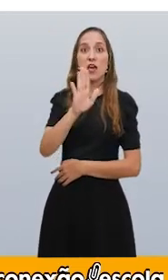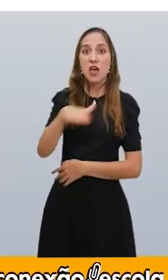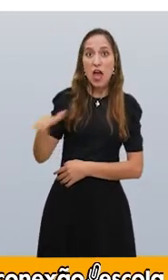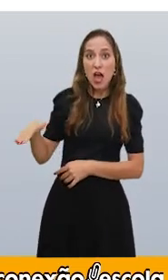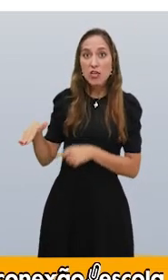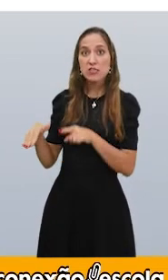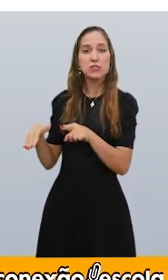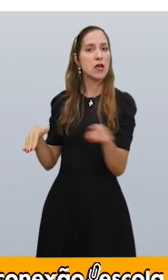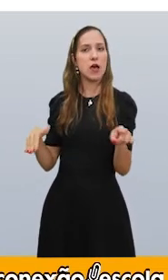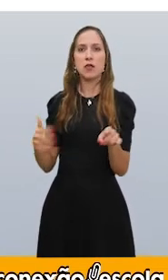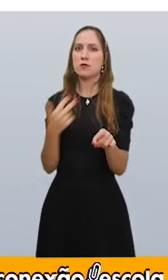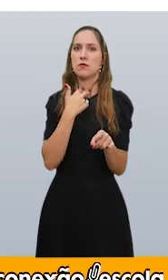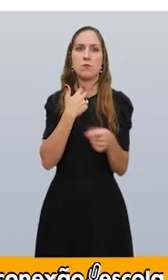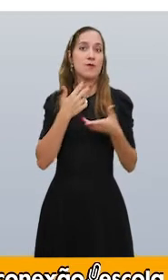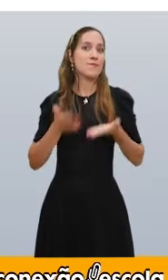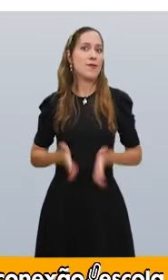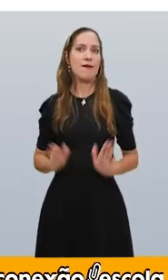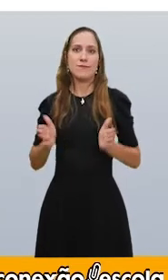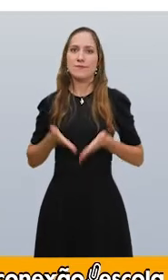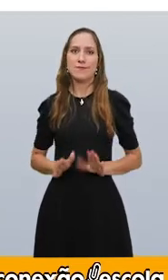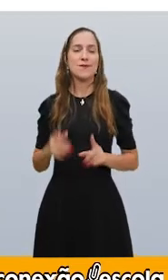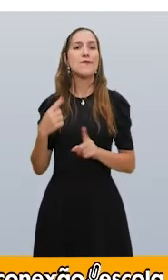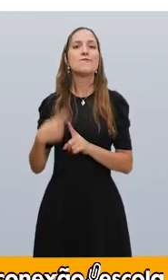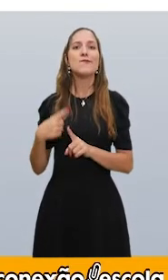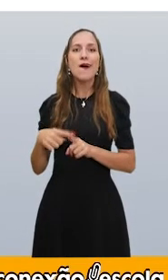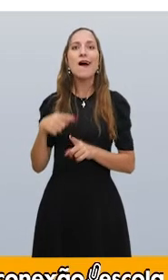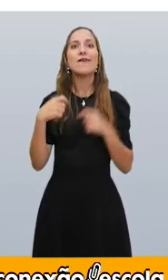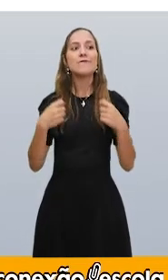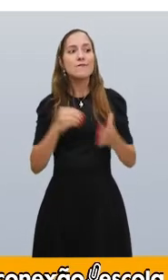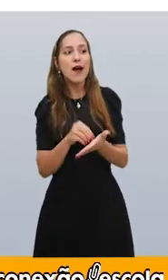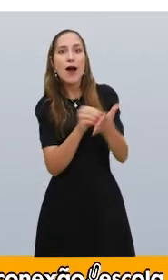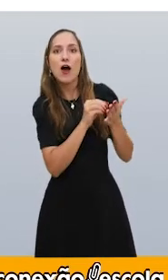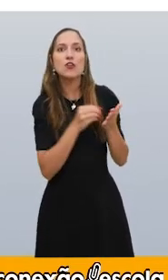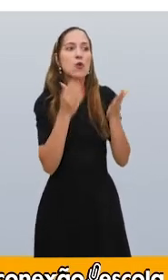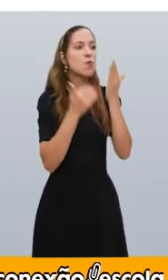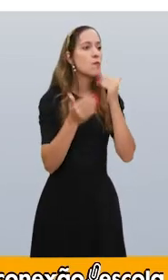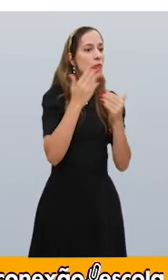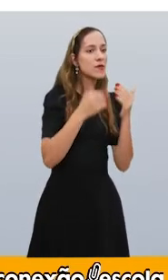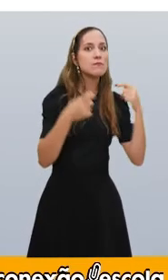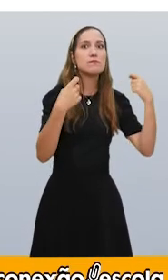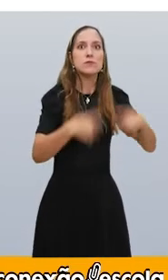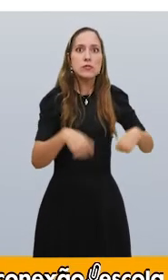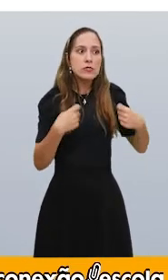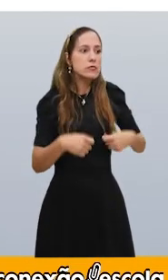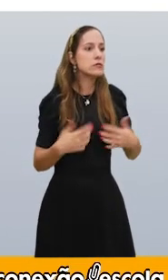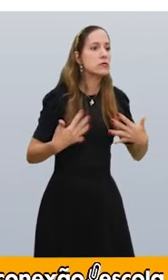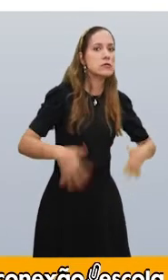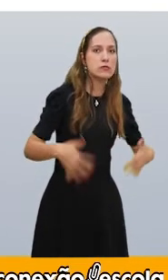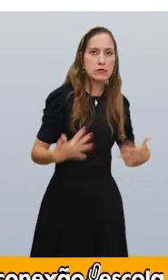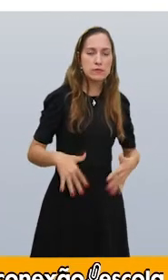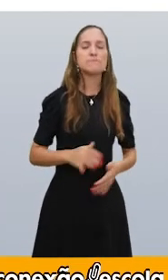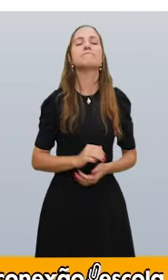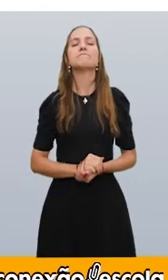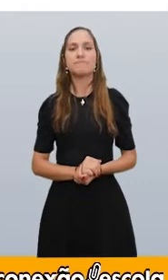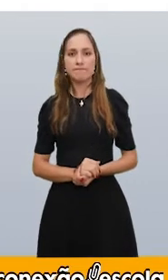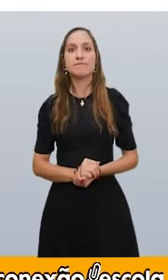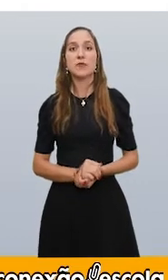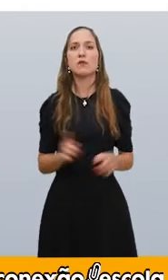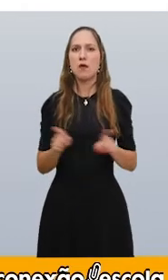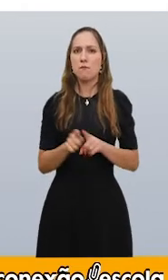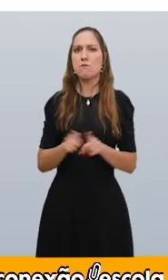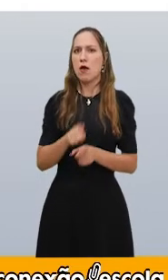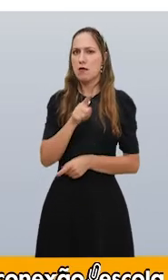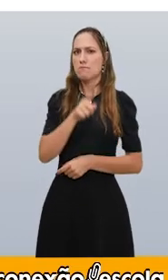nenhuma criança poderia nascer enquanto não houvesse alimento.